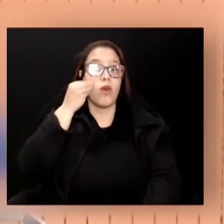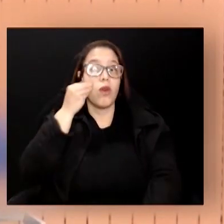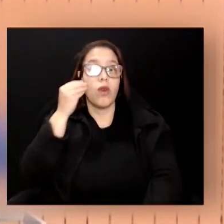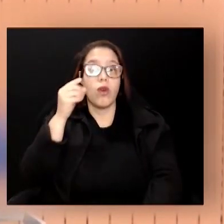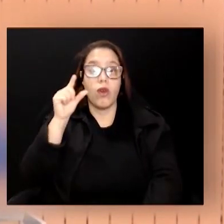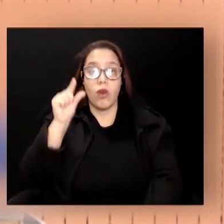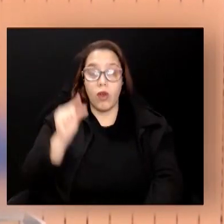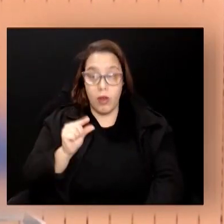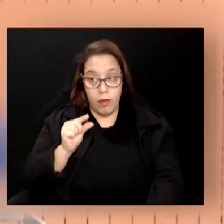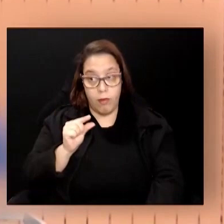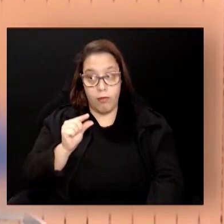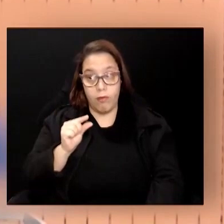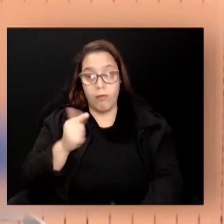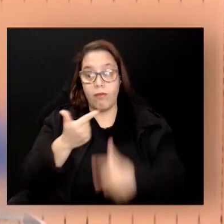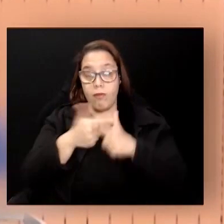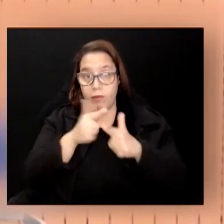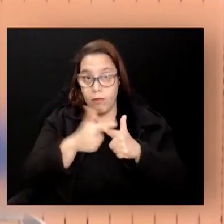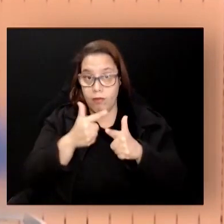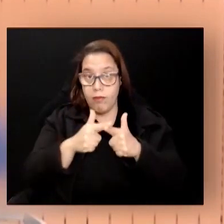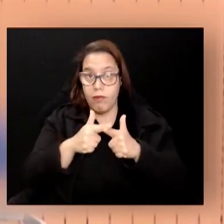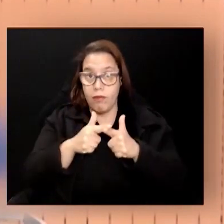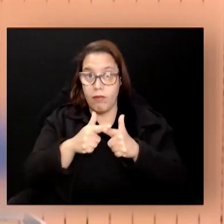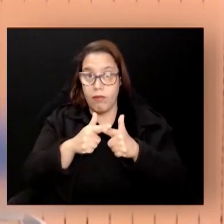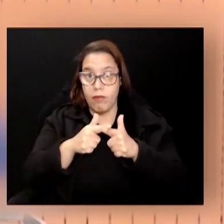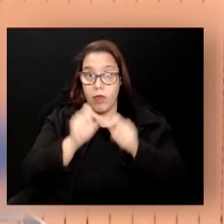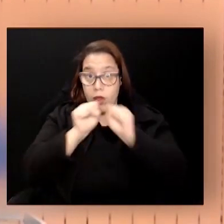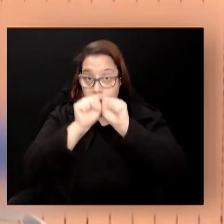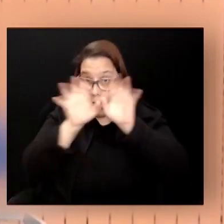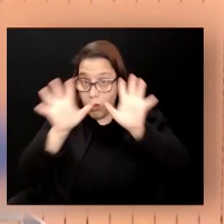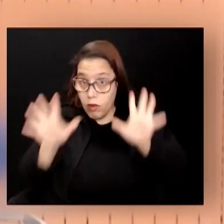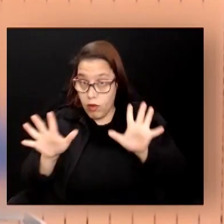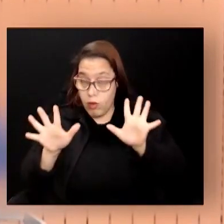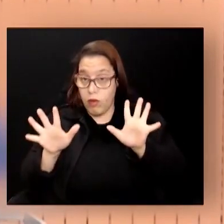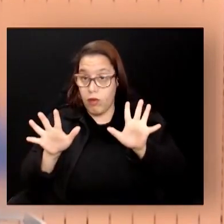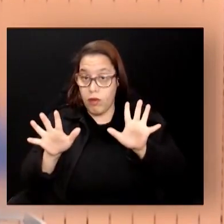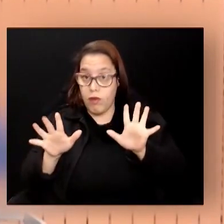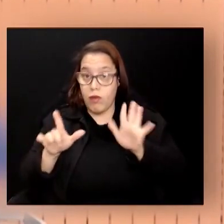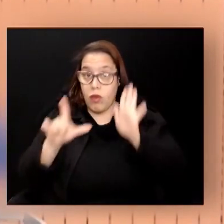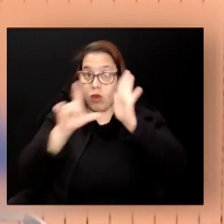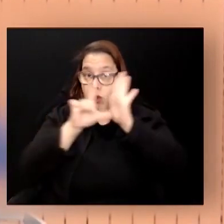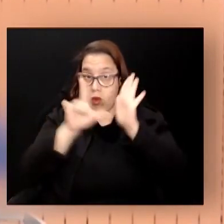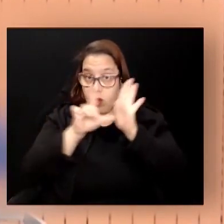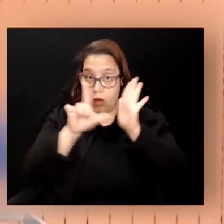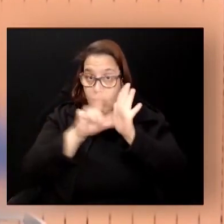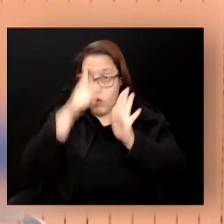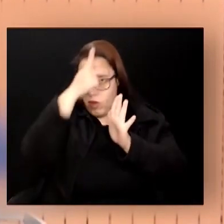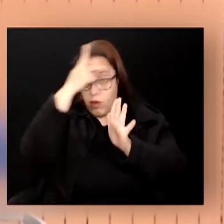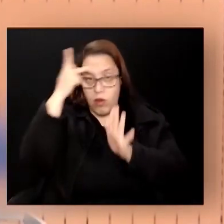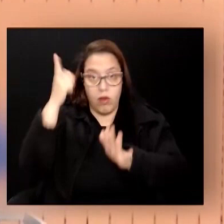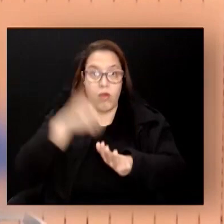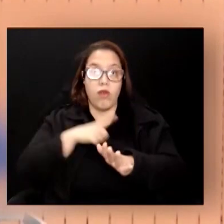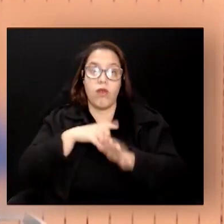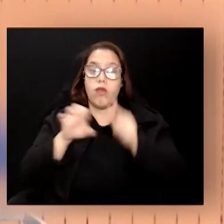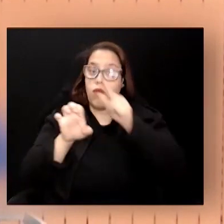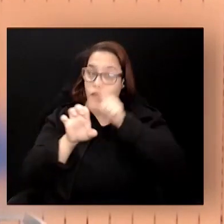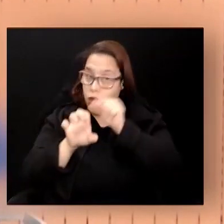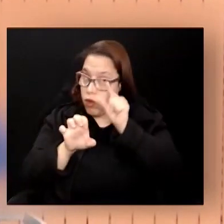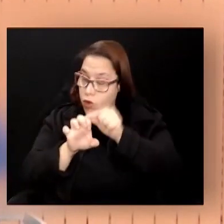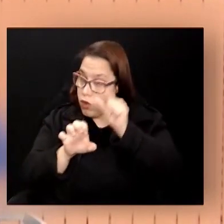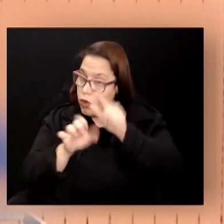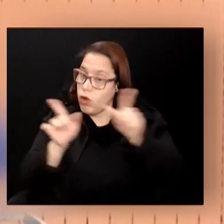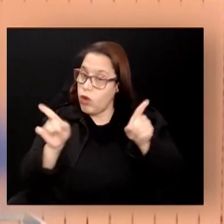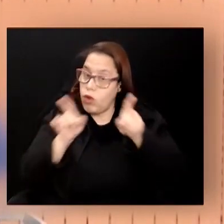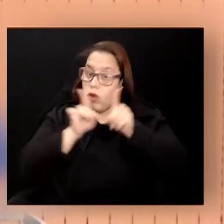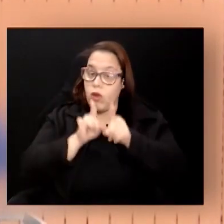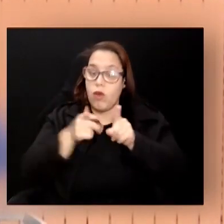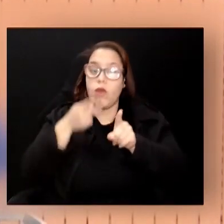os problemas e deixar mais claro para o comerciante, para a pessoa que tem o seu pequeno comércio, a dizer, olha, se